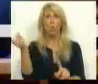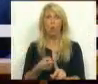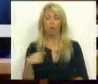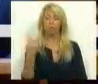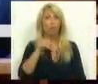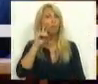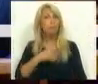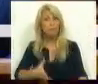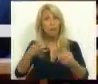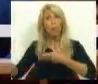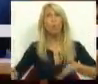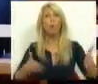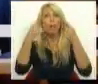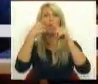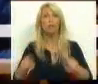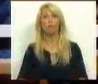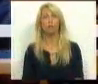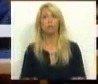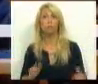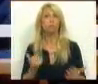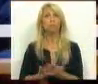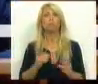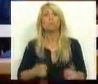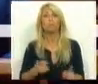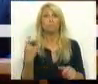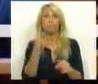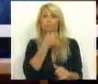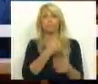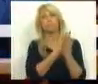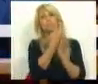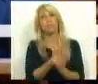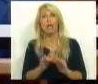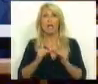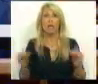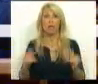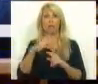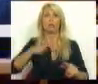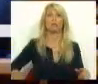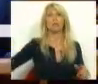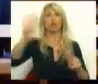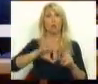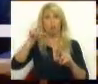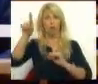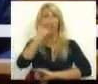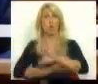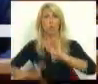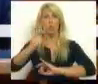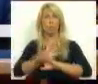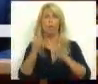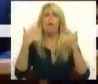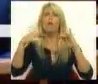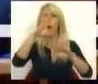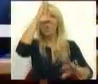um caminho diferente e que passa por a dação de medidas a nível nacional e a nível europeu. Mas o Governo há muito